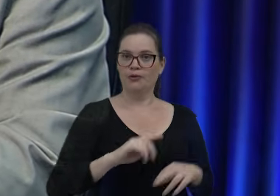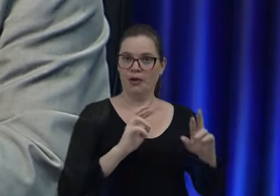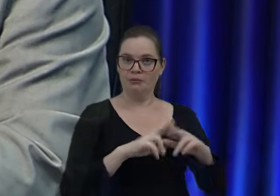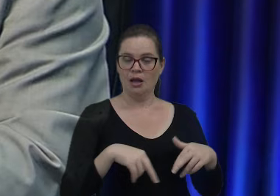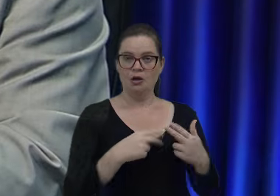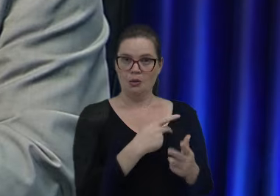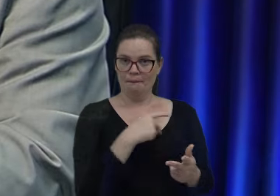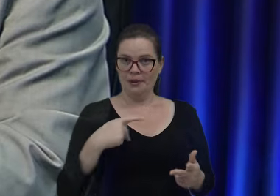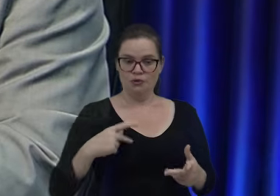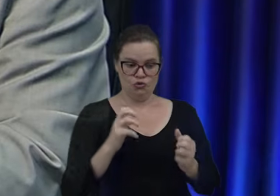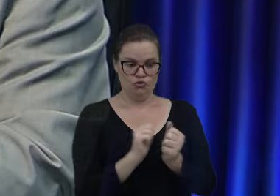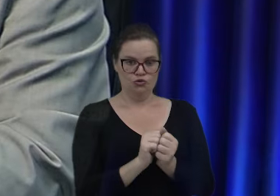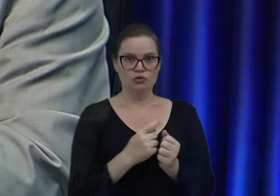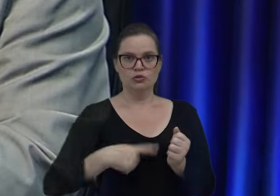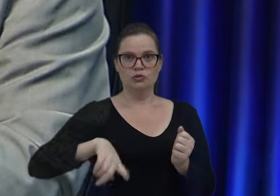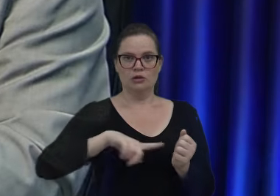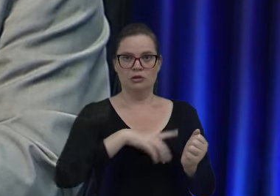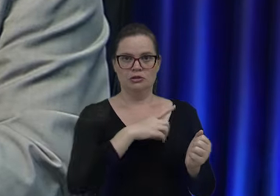visita